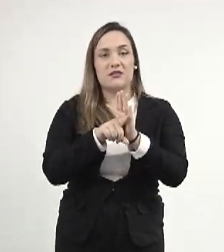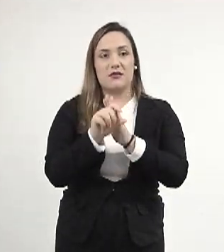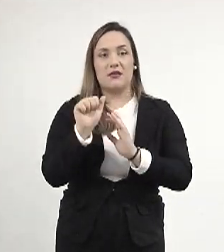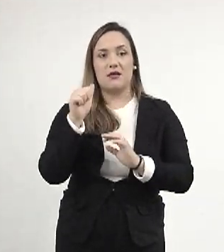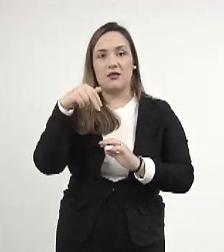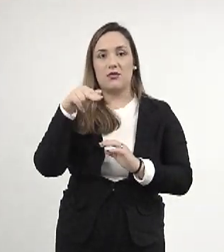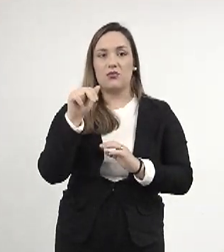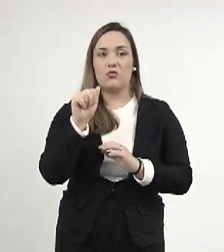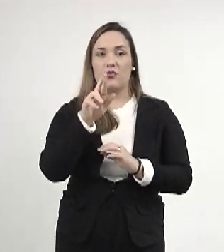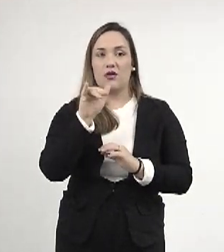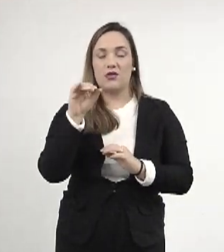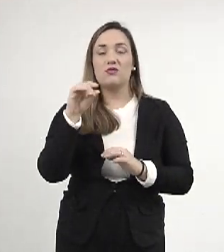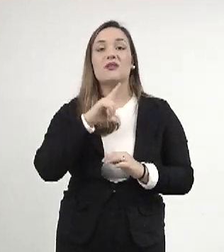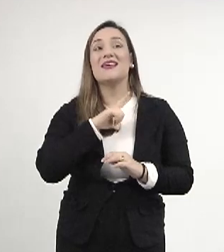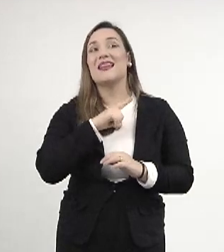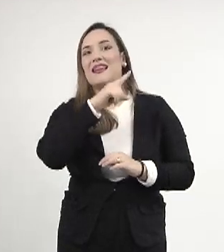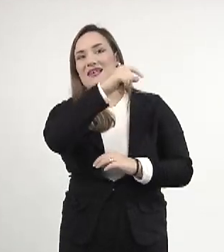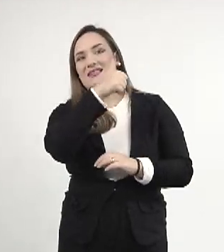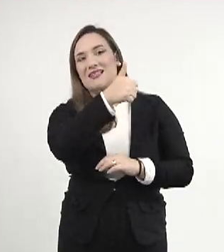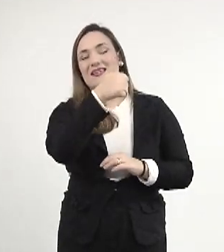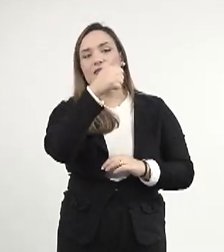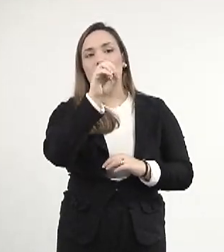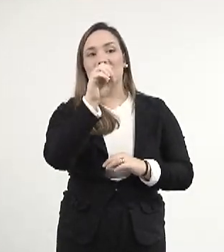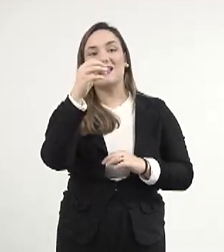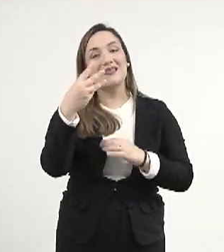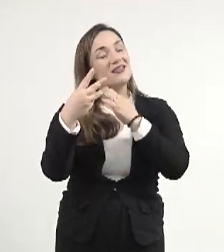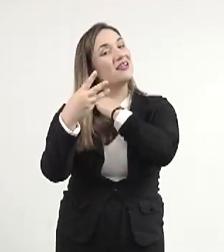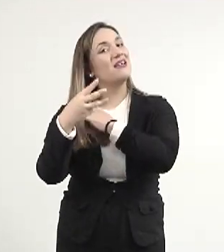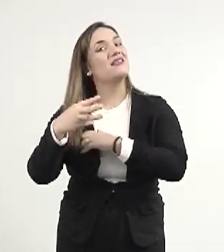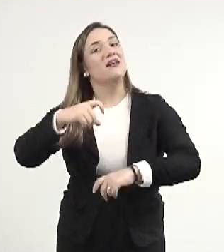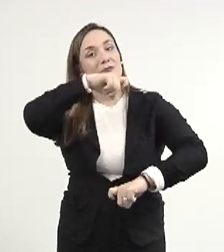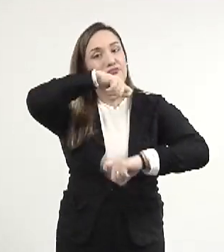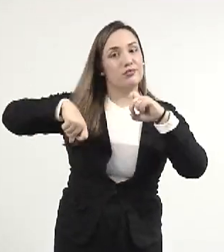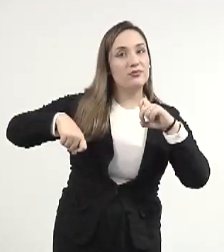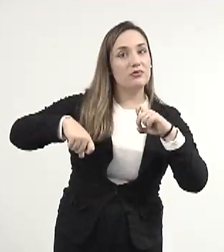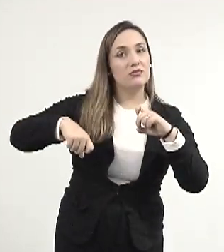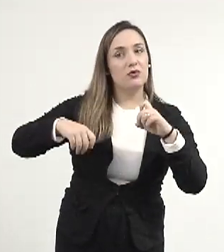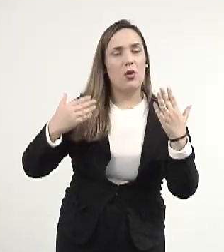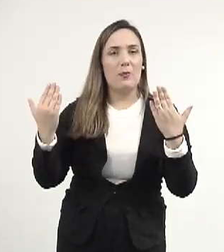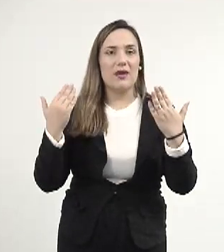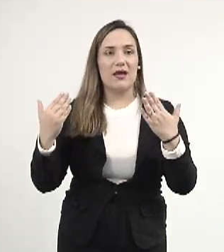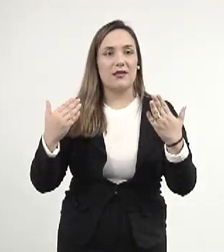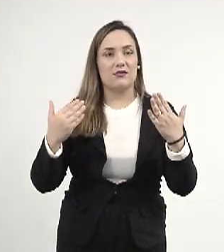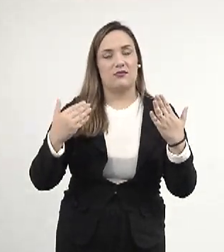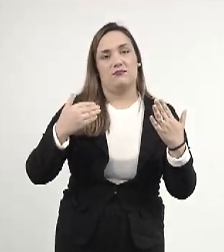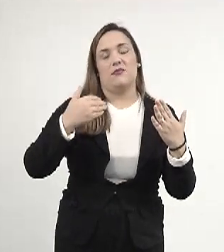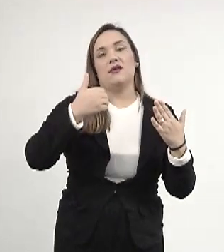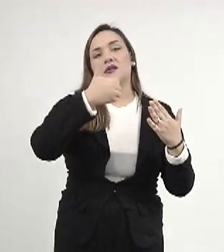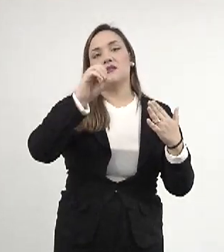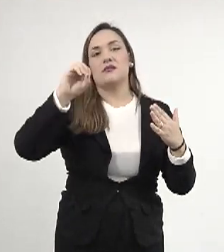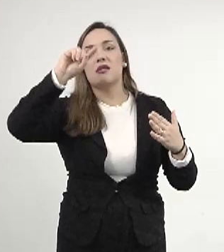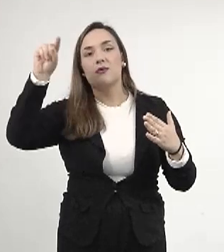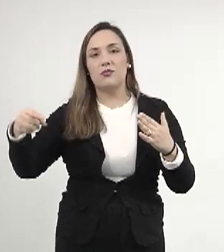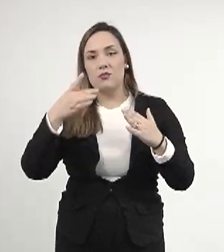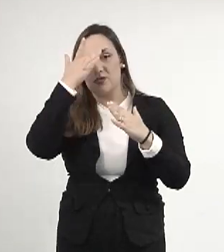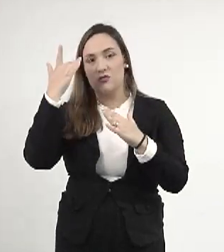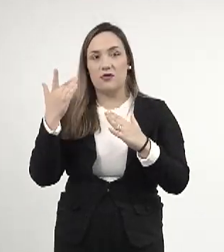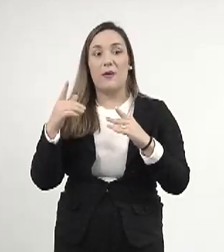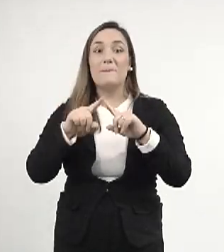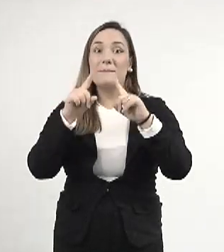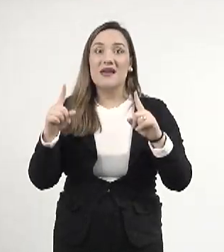com 103,9 estupros para cada 100 mil habitantes. Aí a gente vê em outros municípios e Dourados,